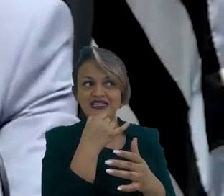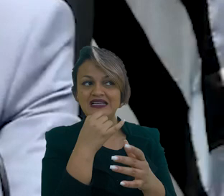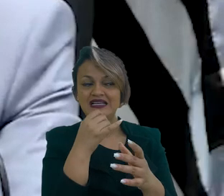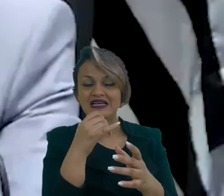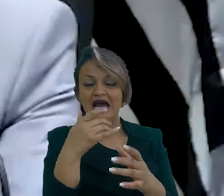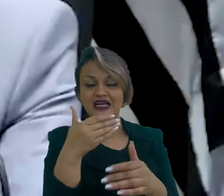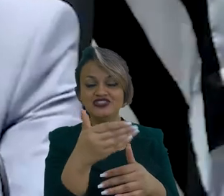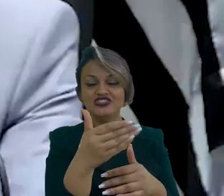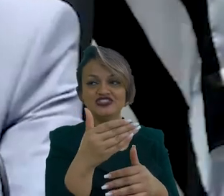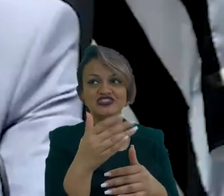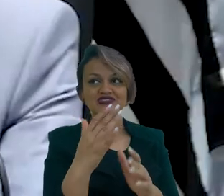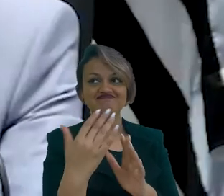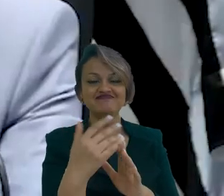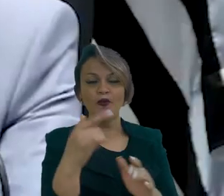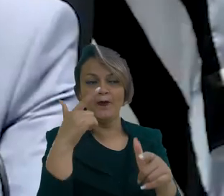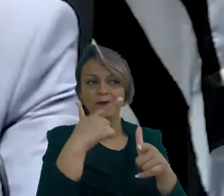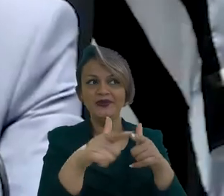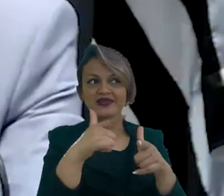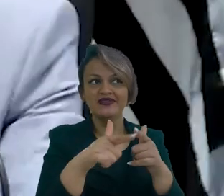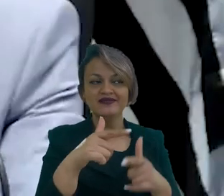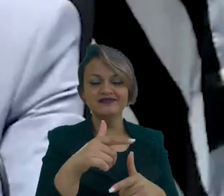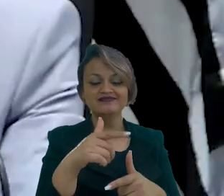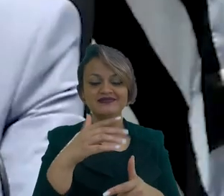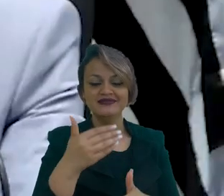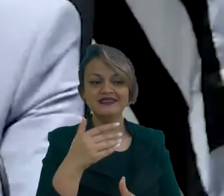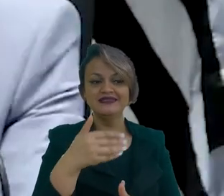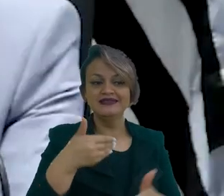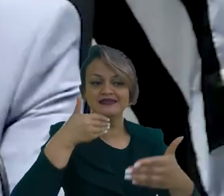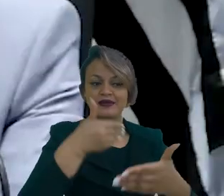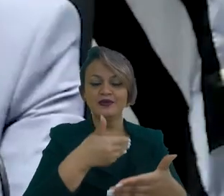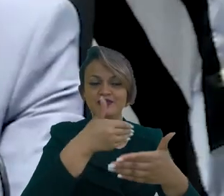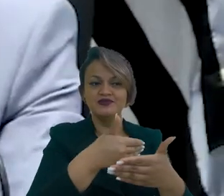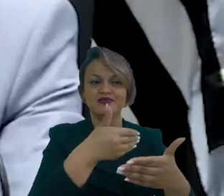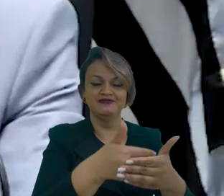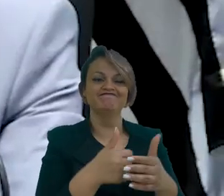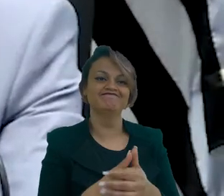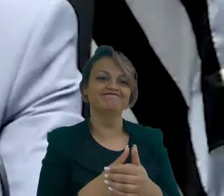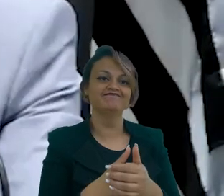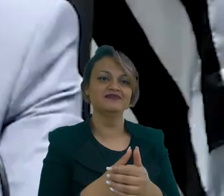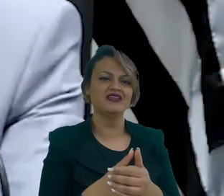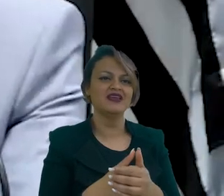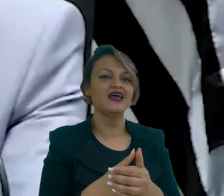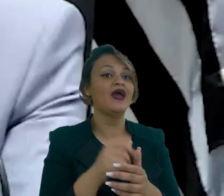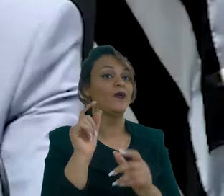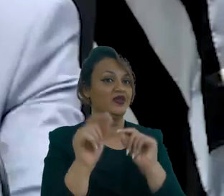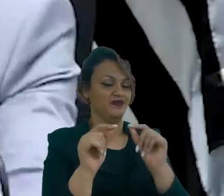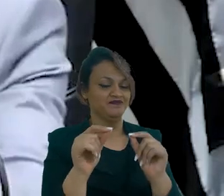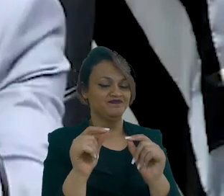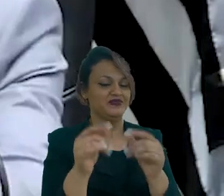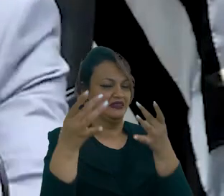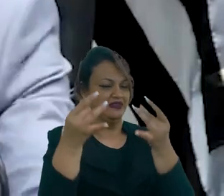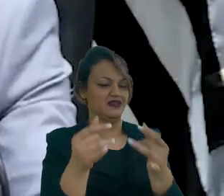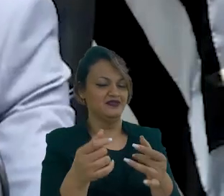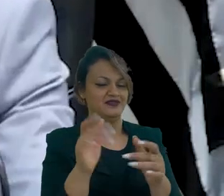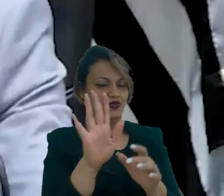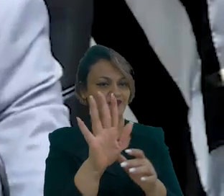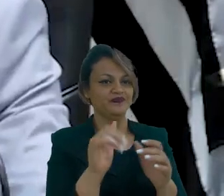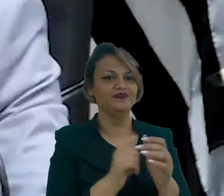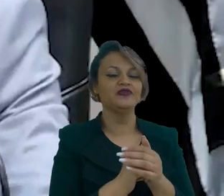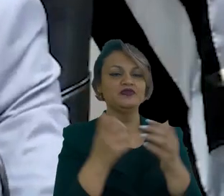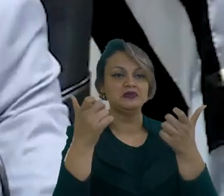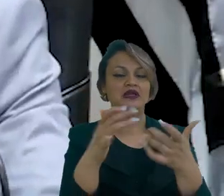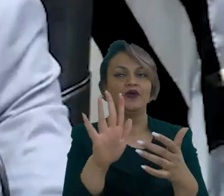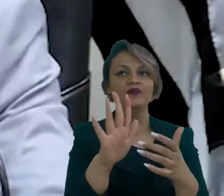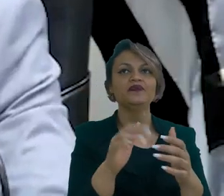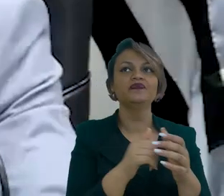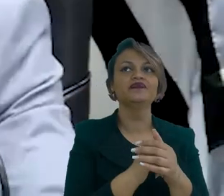denomina Escola Livre do direito Esse é um modelo não vou me adentrar muito vejo a expressão do